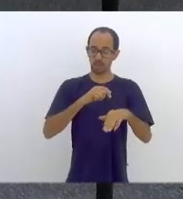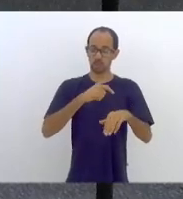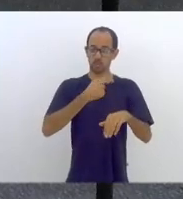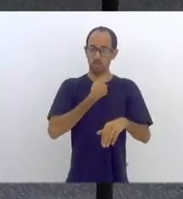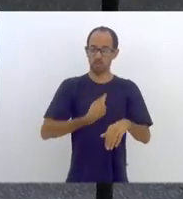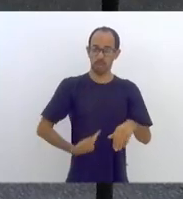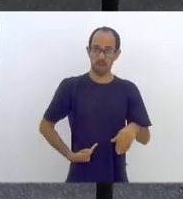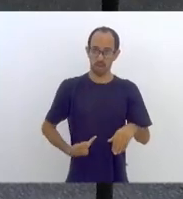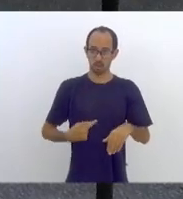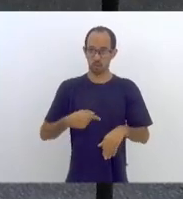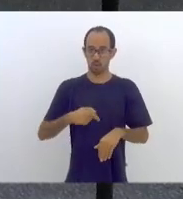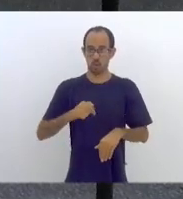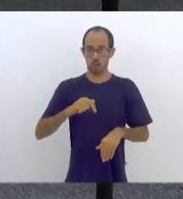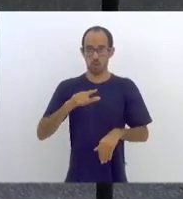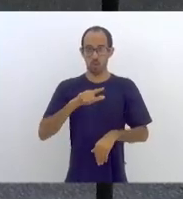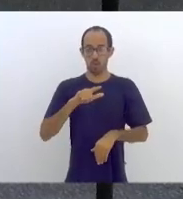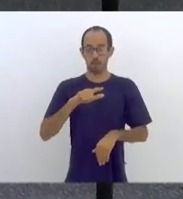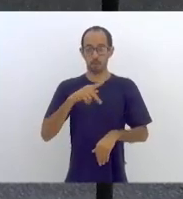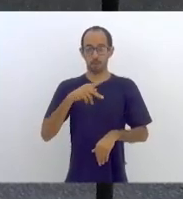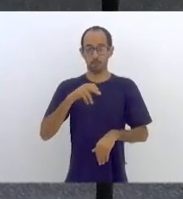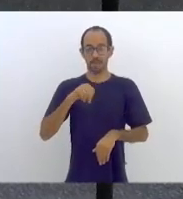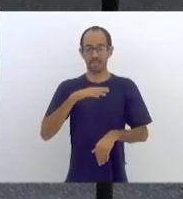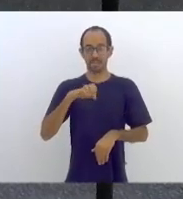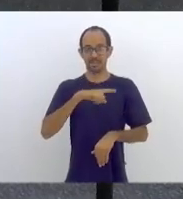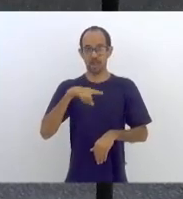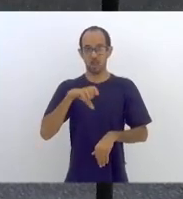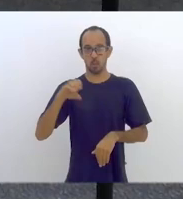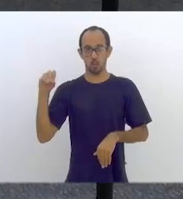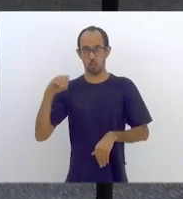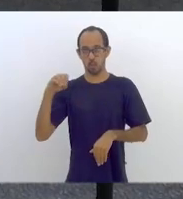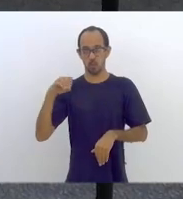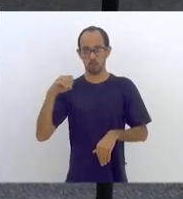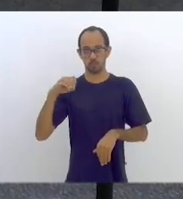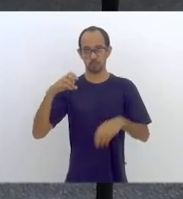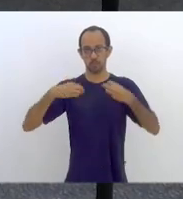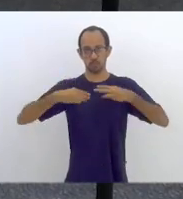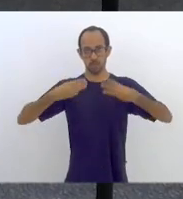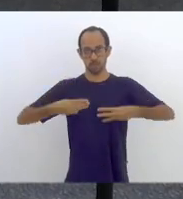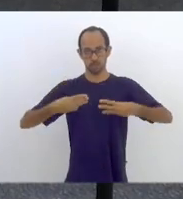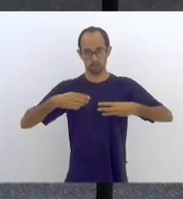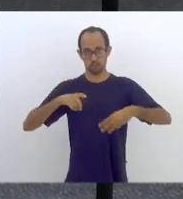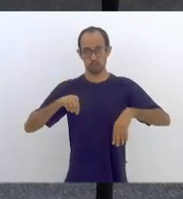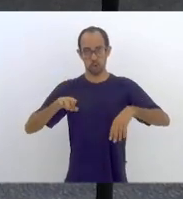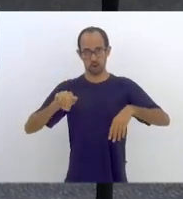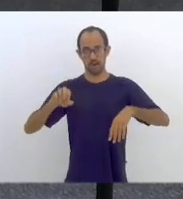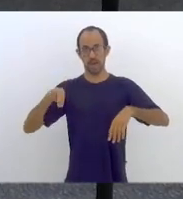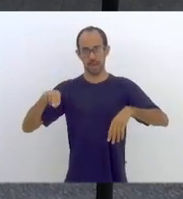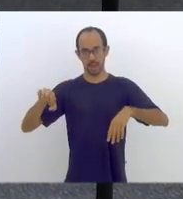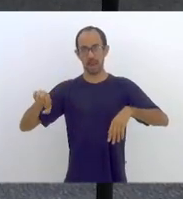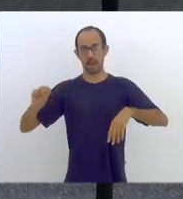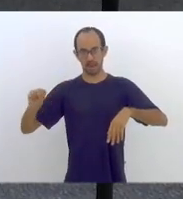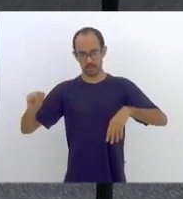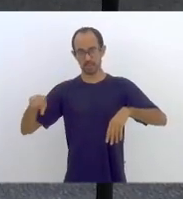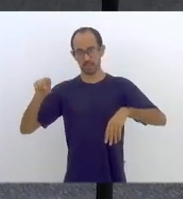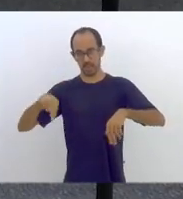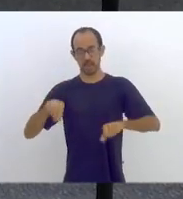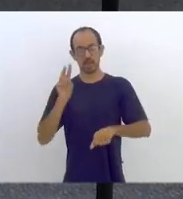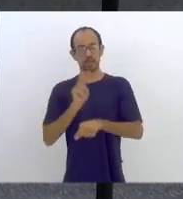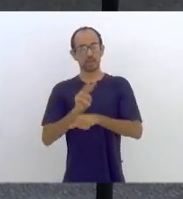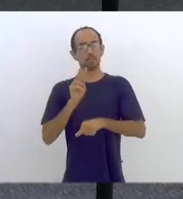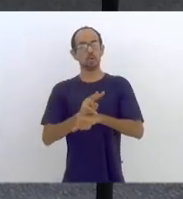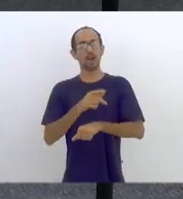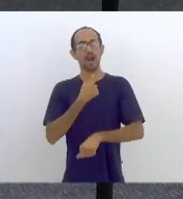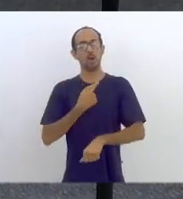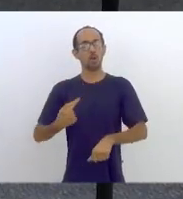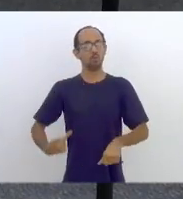Governador Luiz Fernando Pezão o ministro dornes ele passou a exercer o